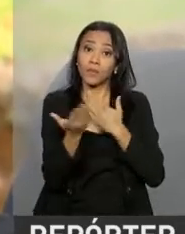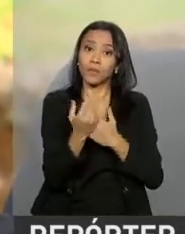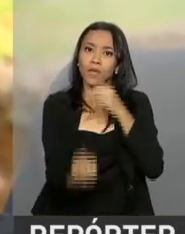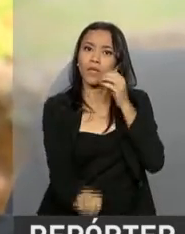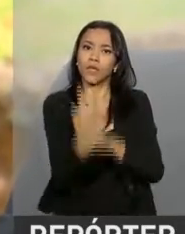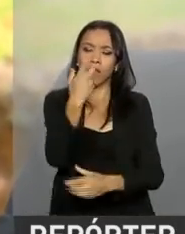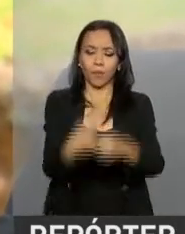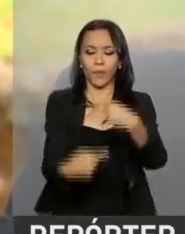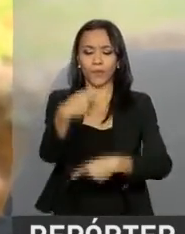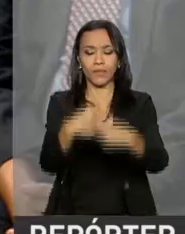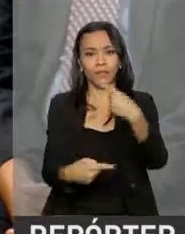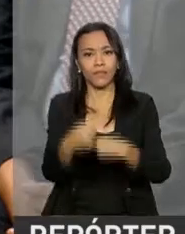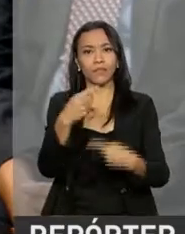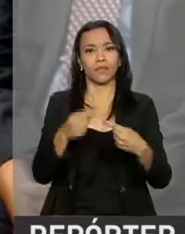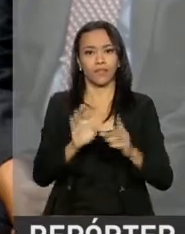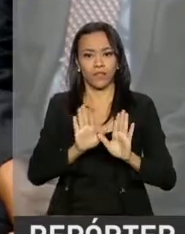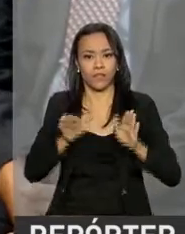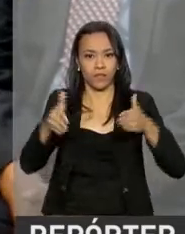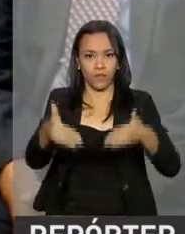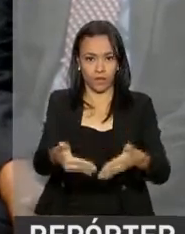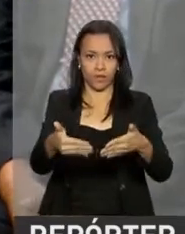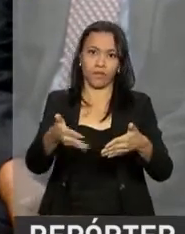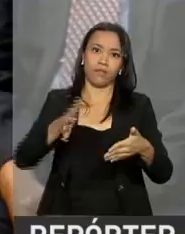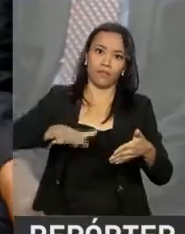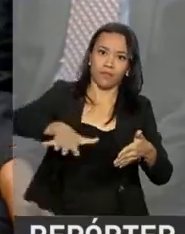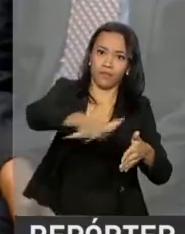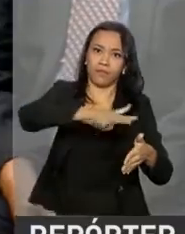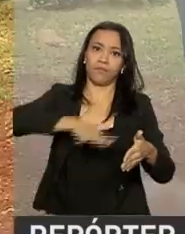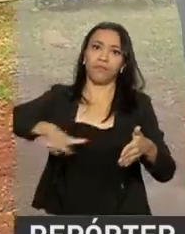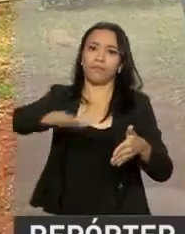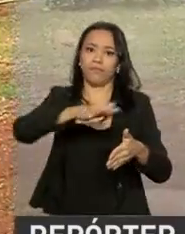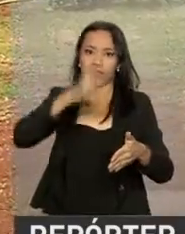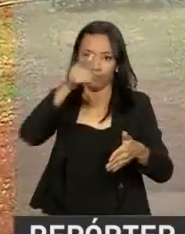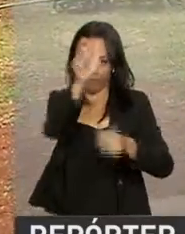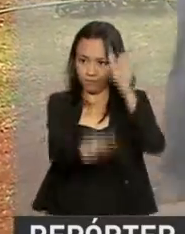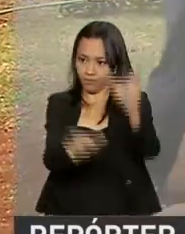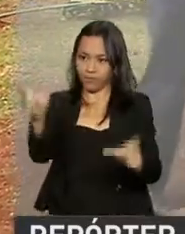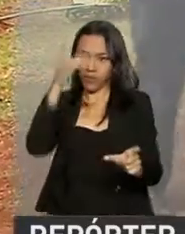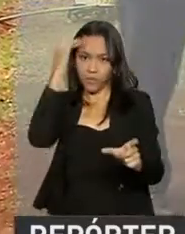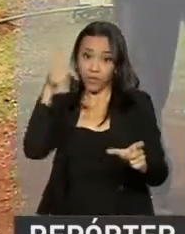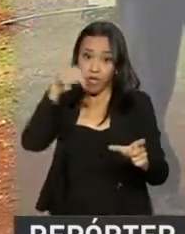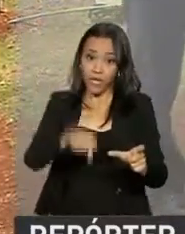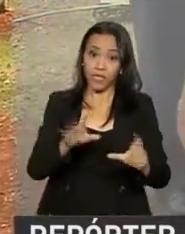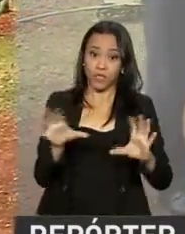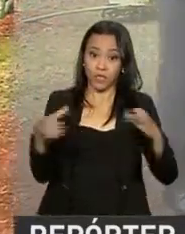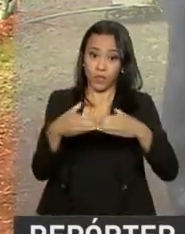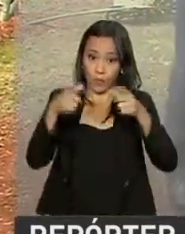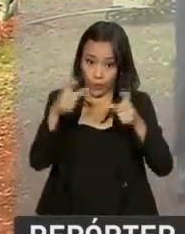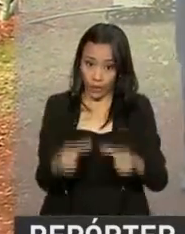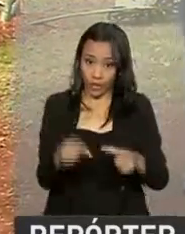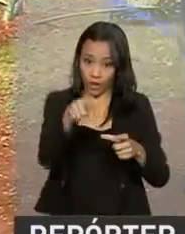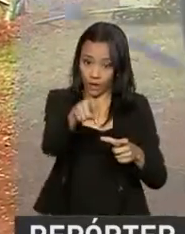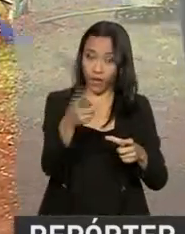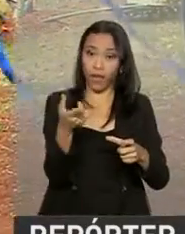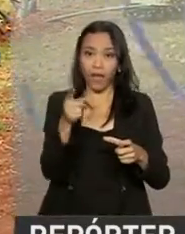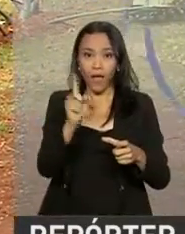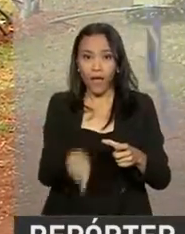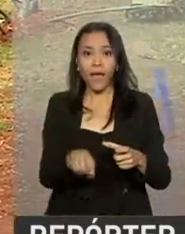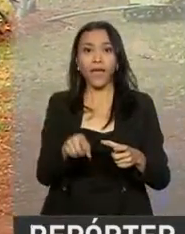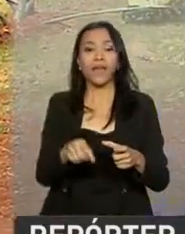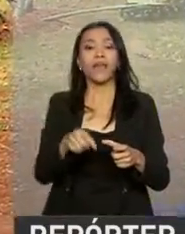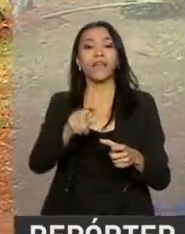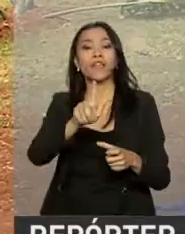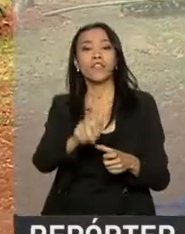políticas públicas e serviços mais eficientes para os cidadãos. O Laboratório de Inovação em Governo, o